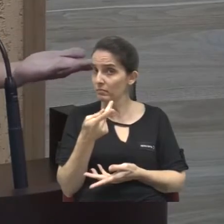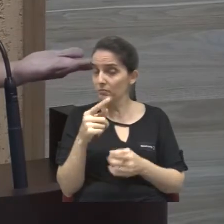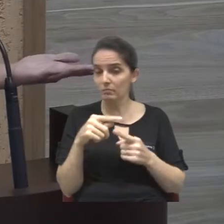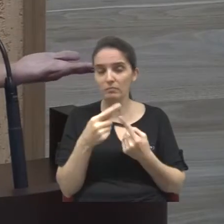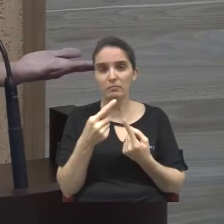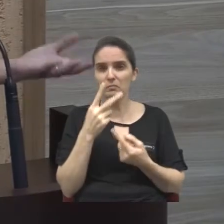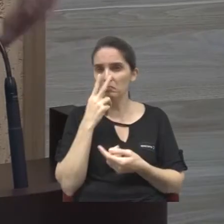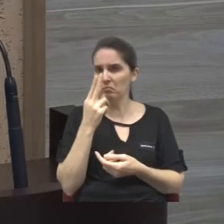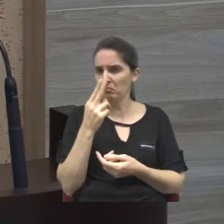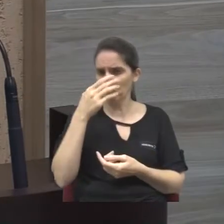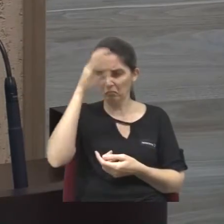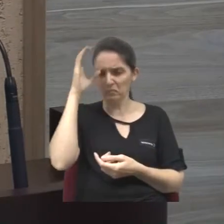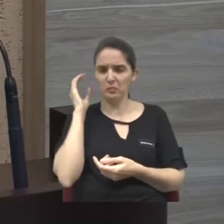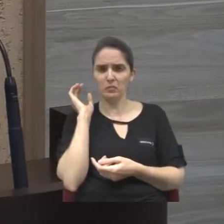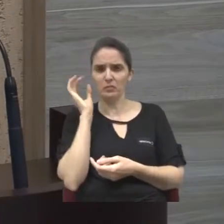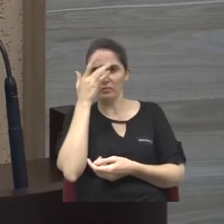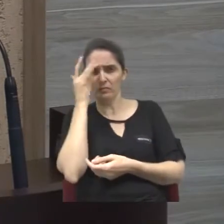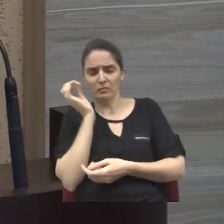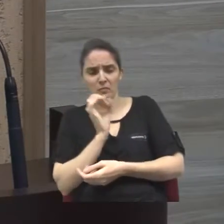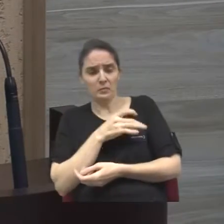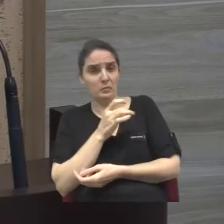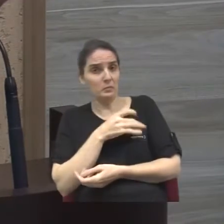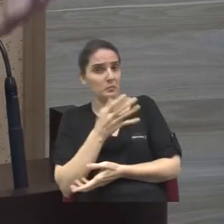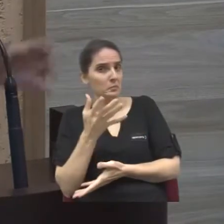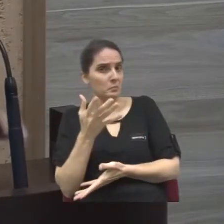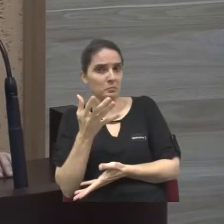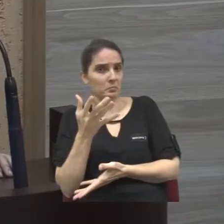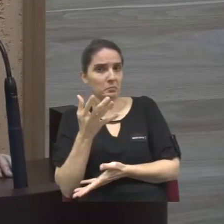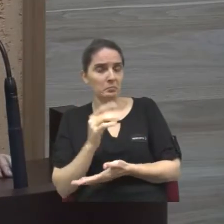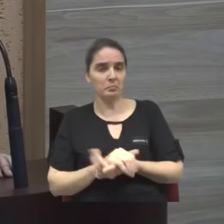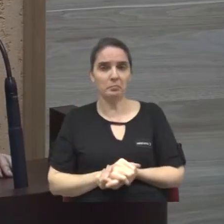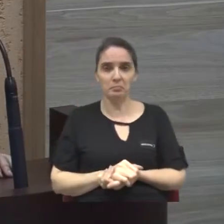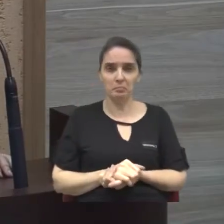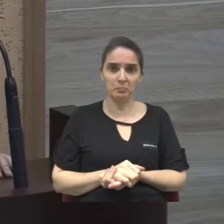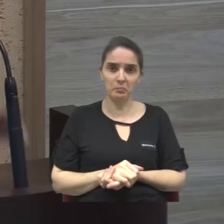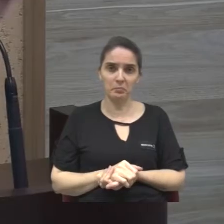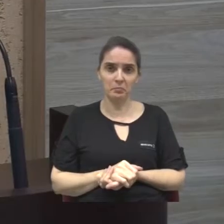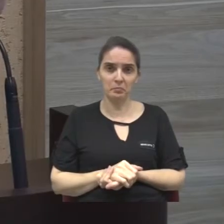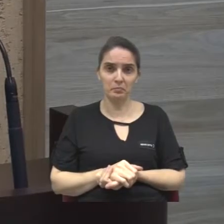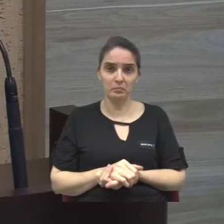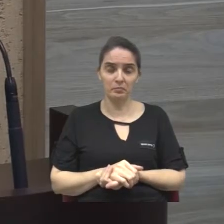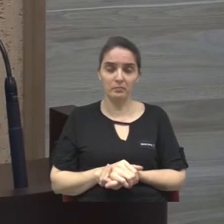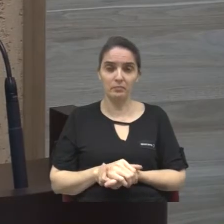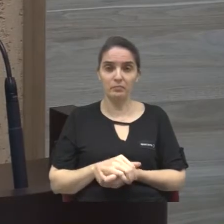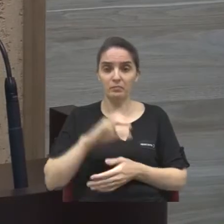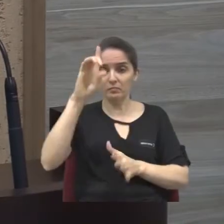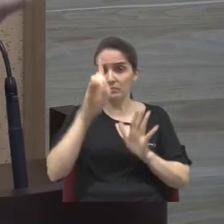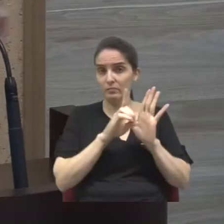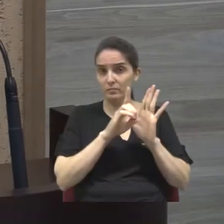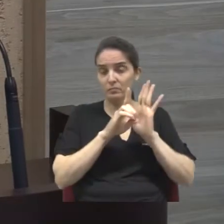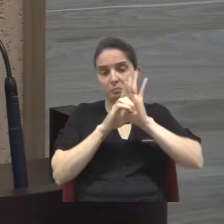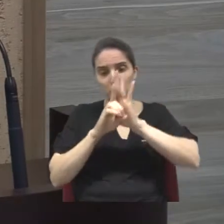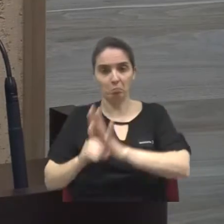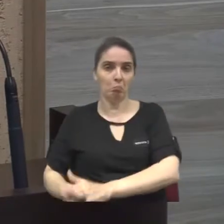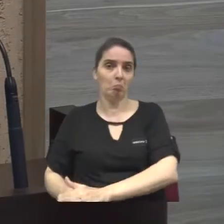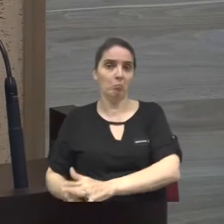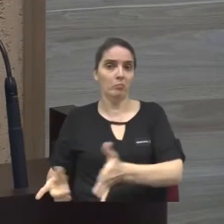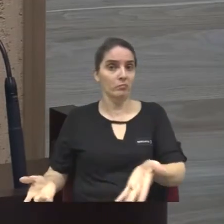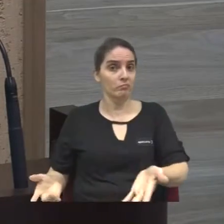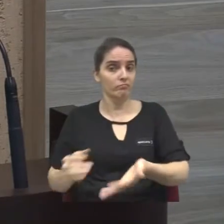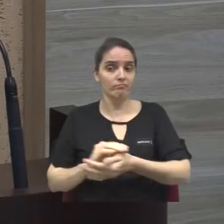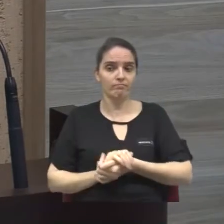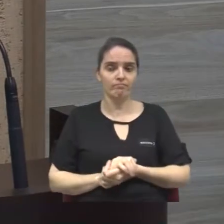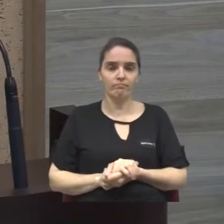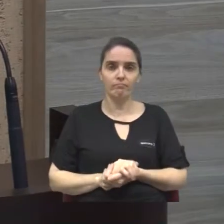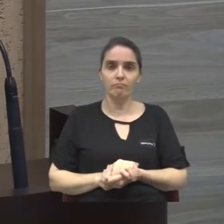temida que tiram esse direito desta vereadora. E acho isso bastante corajoso